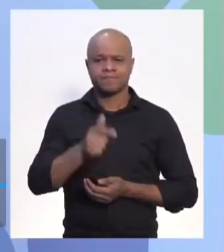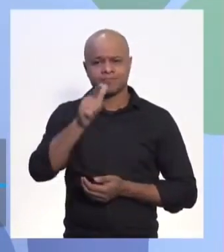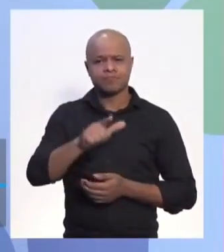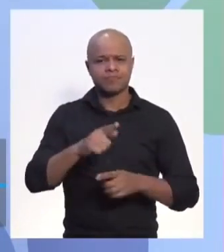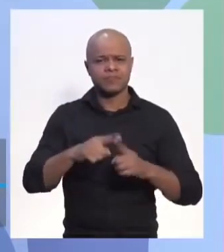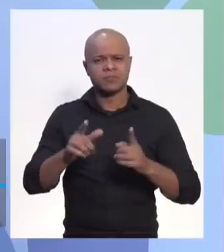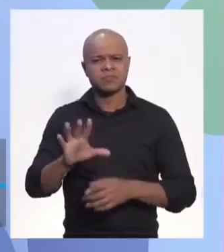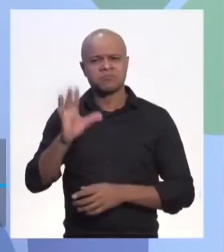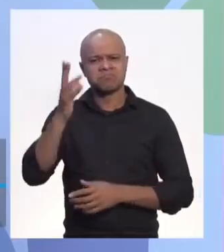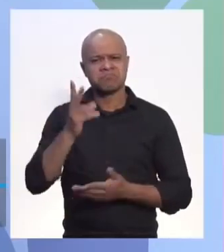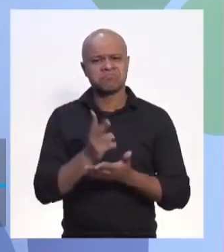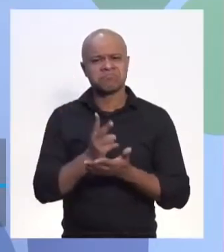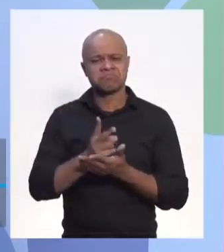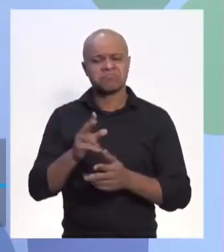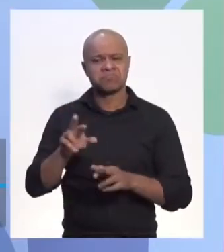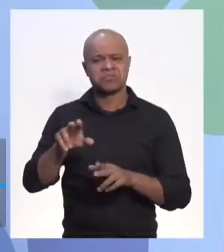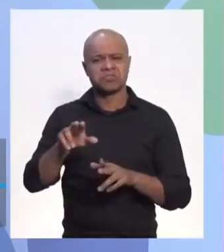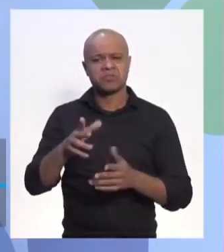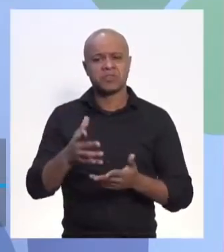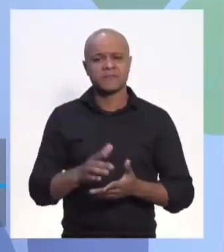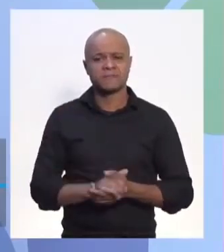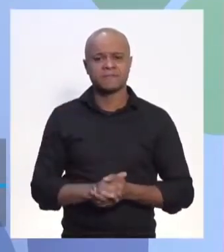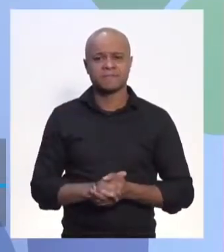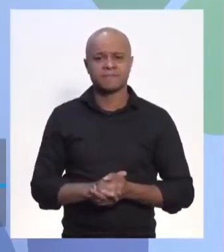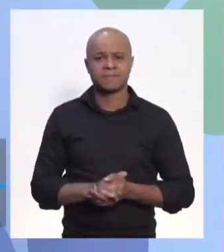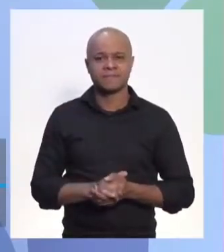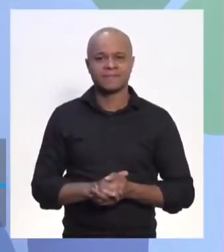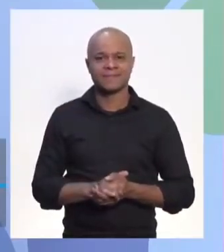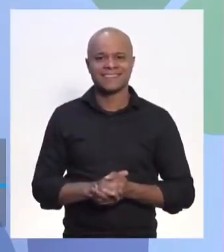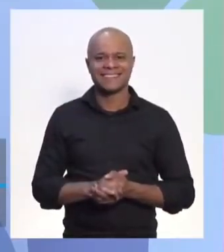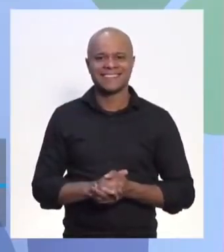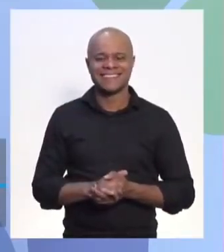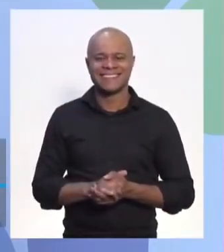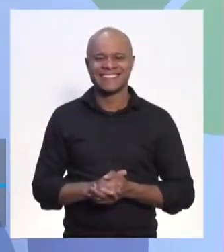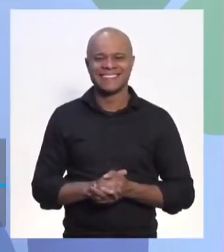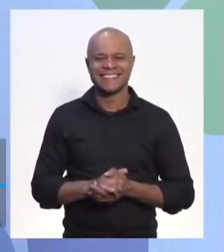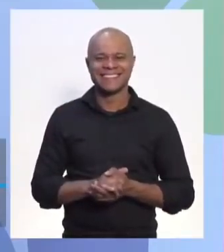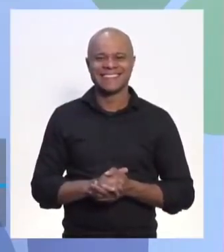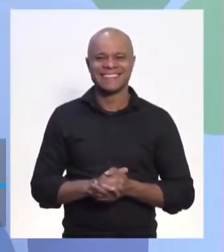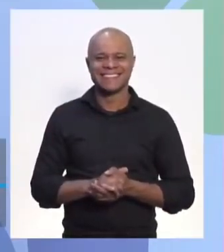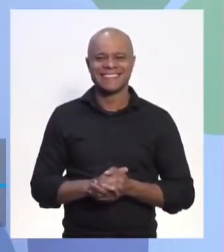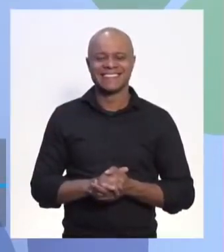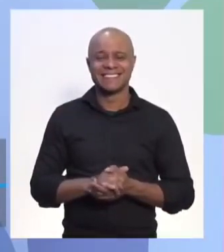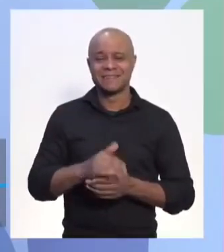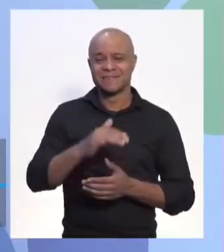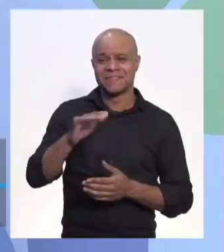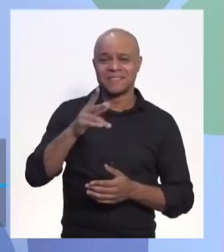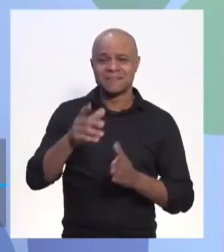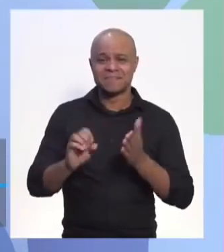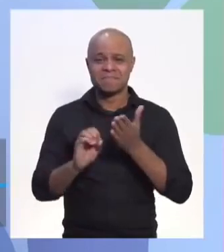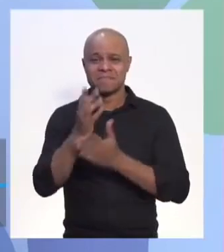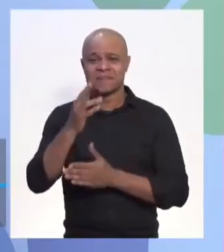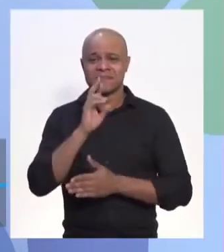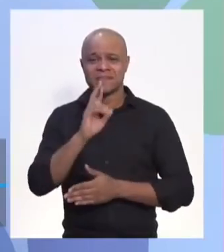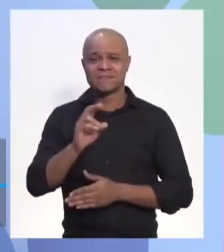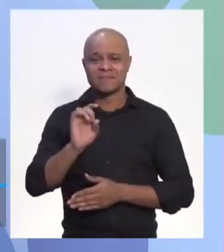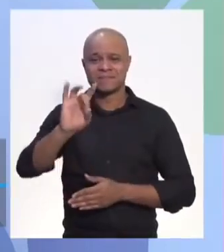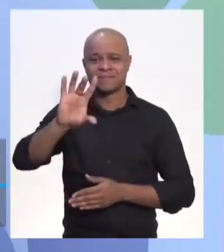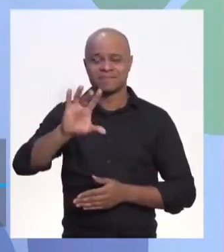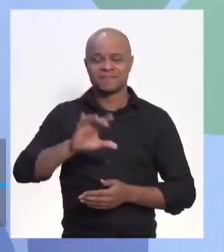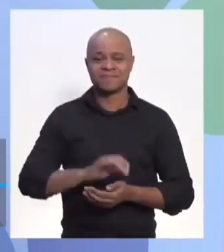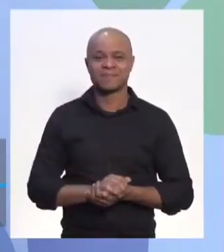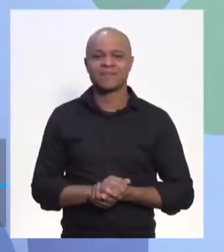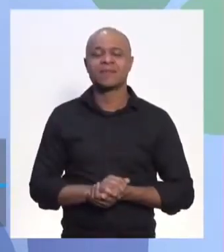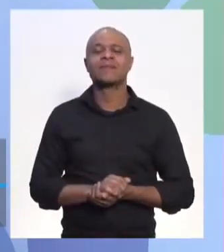aconteceu com ele igual acontece comigo. Eu estou escrevendo a mensagem aqui no chat, sem querer eu esbarro o dedo, o negócio foi pela metade. Eu sou dessas.